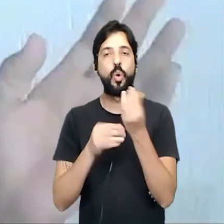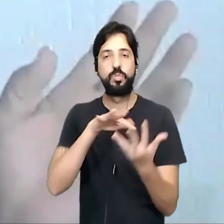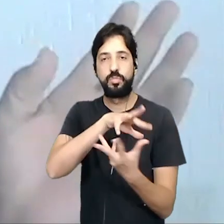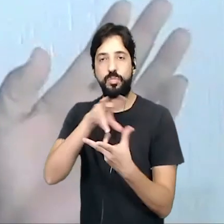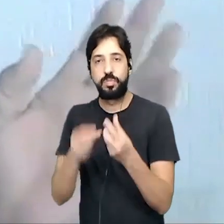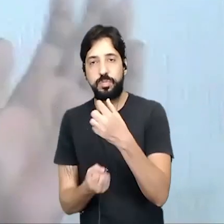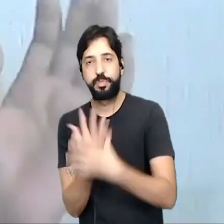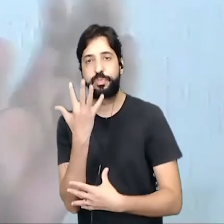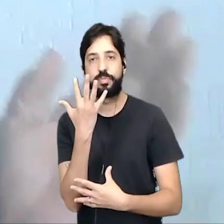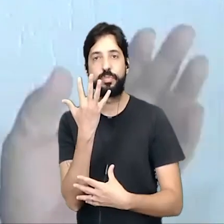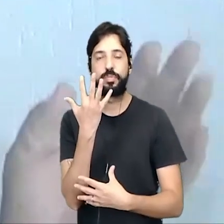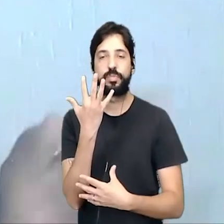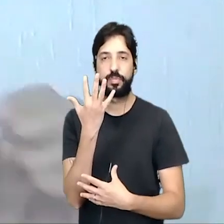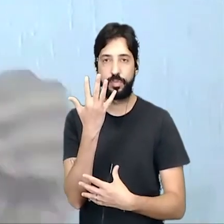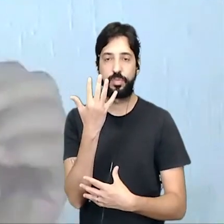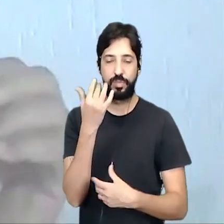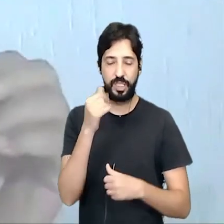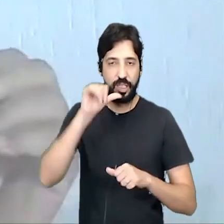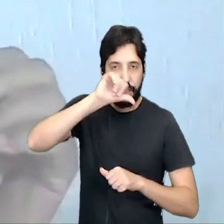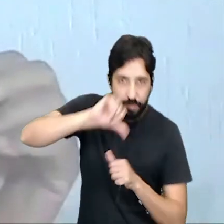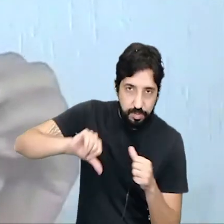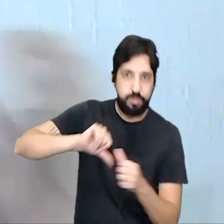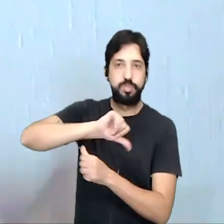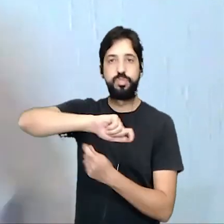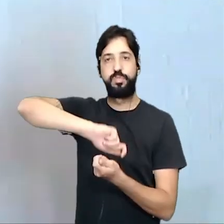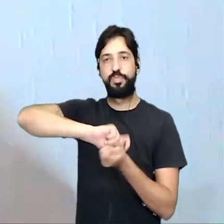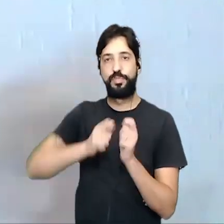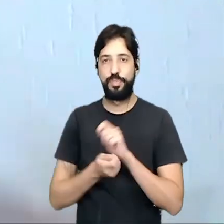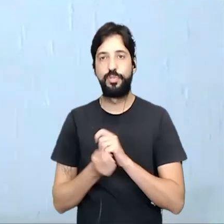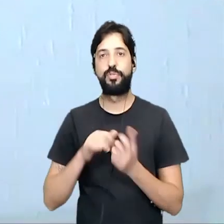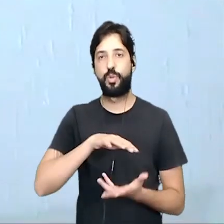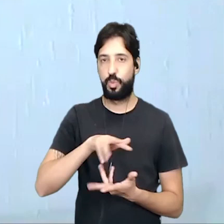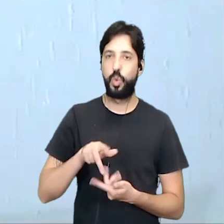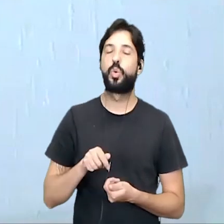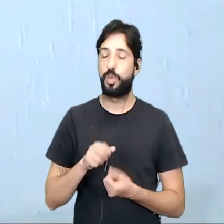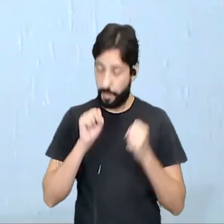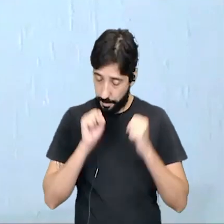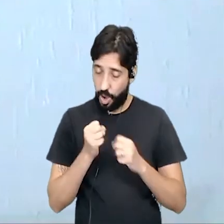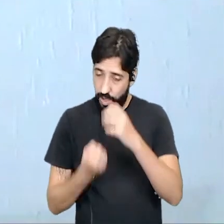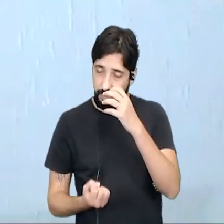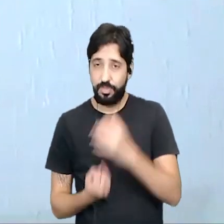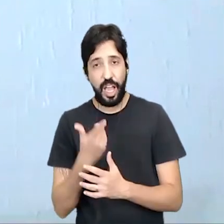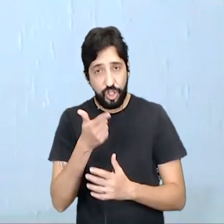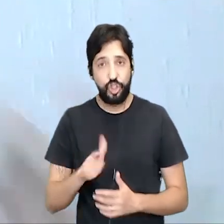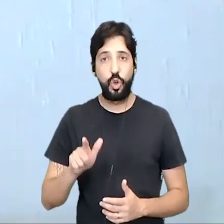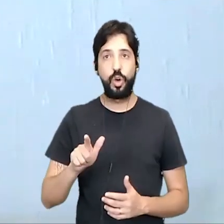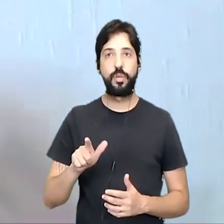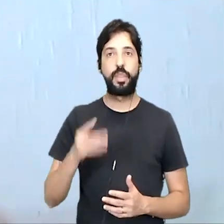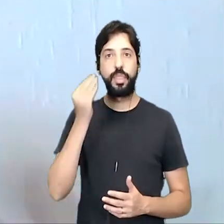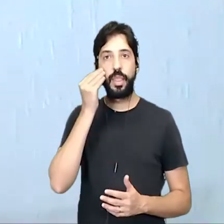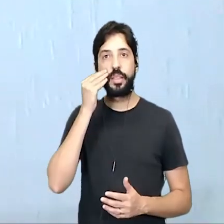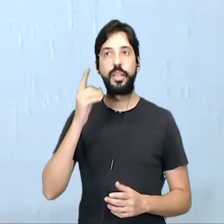contar sobre a criação do mundo, a recriação do mundo. Então, a gente